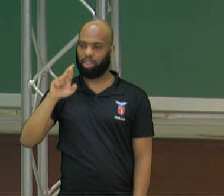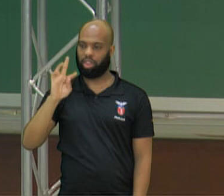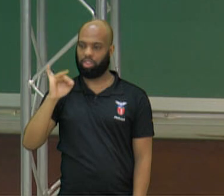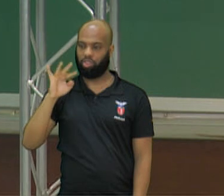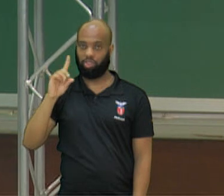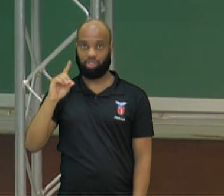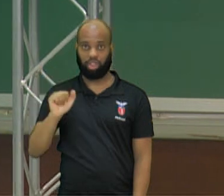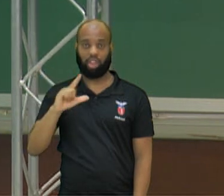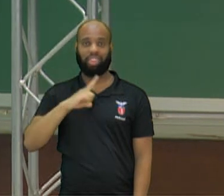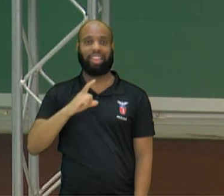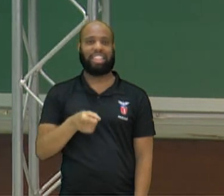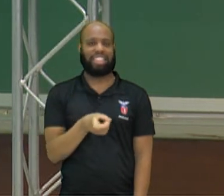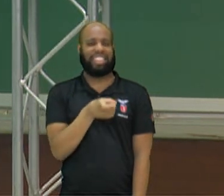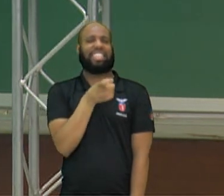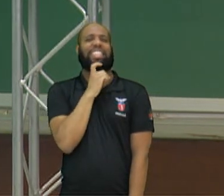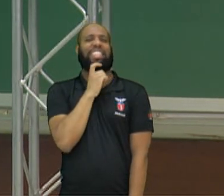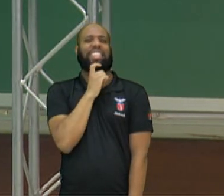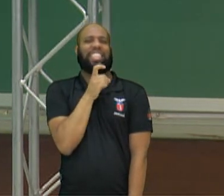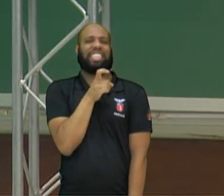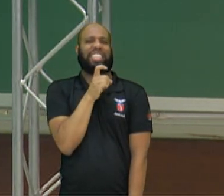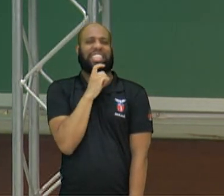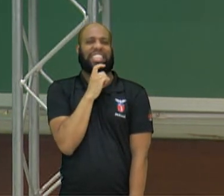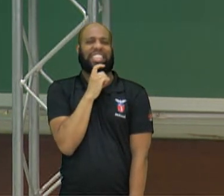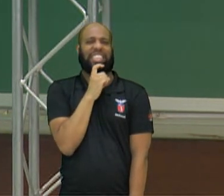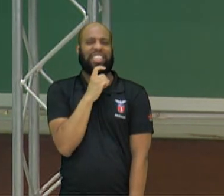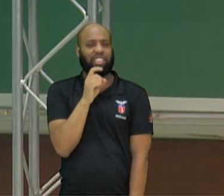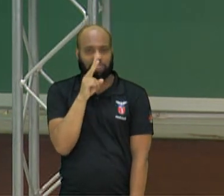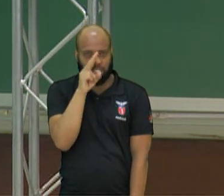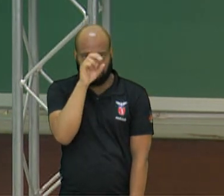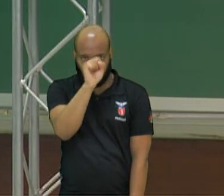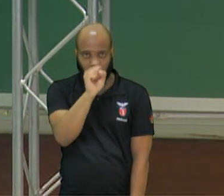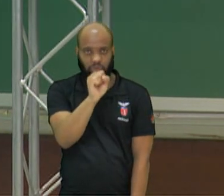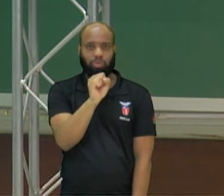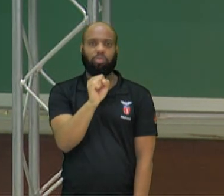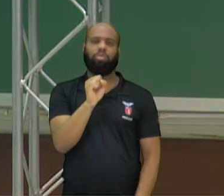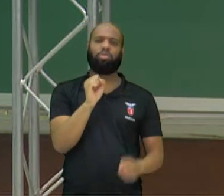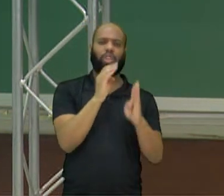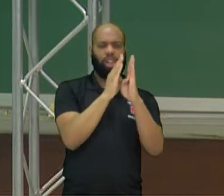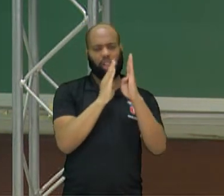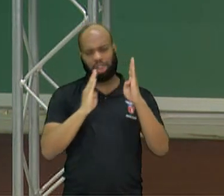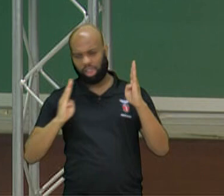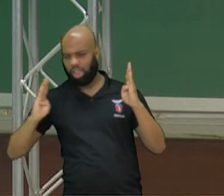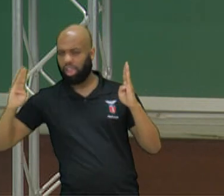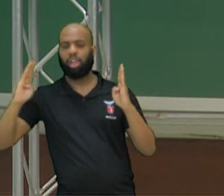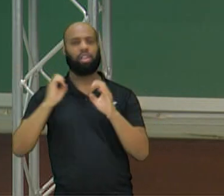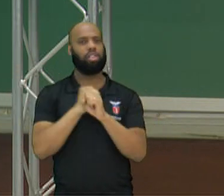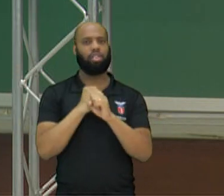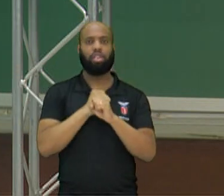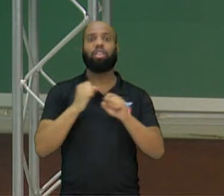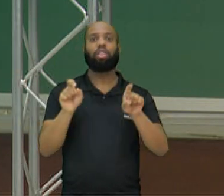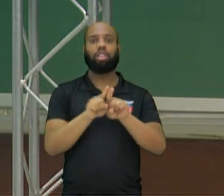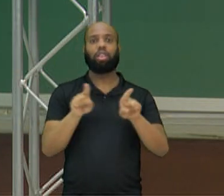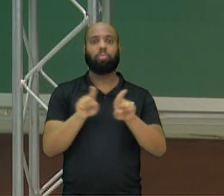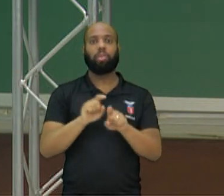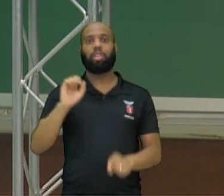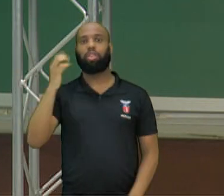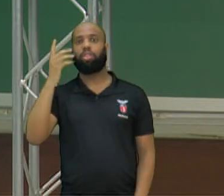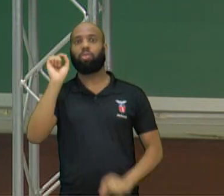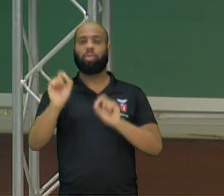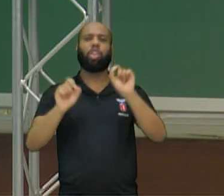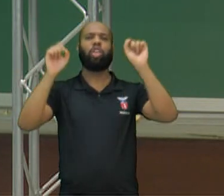extremamente baixas, elas são temperaturas baixas durante todo o ano e ocorre também a grande incidência